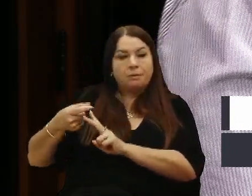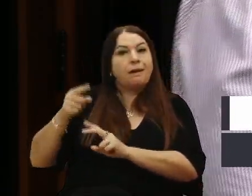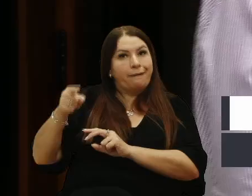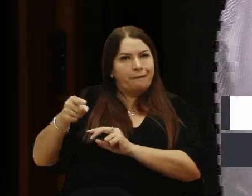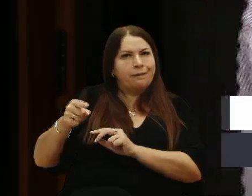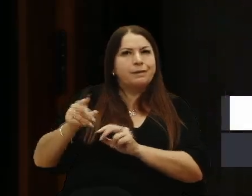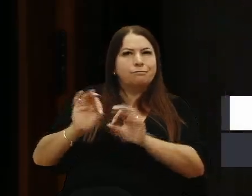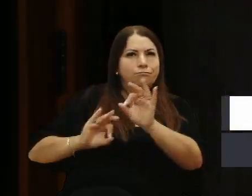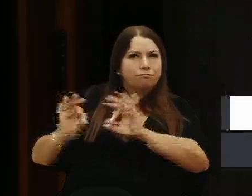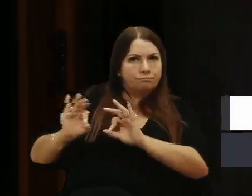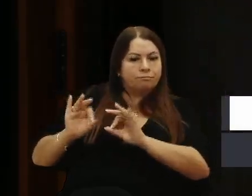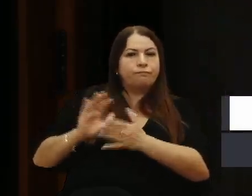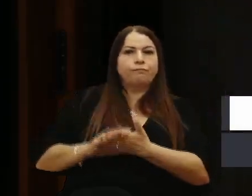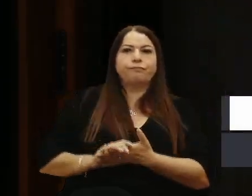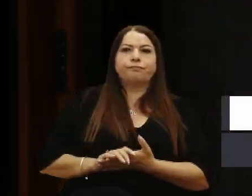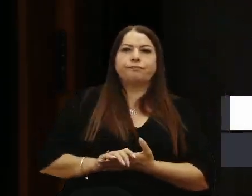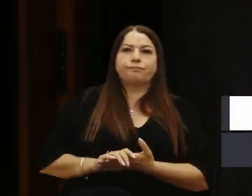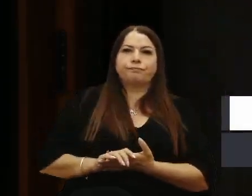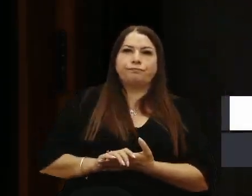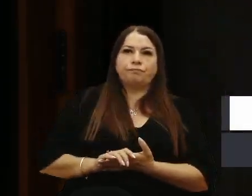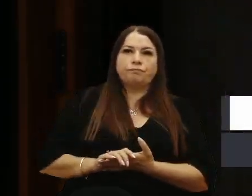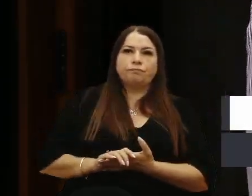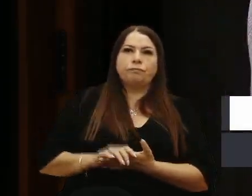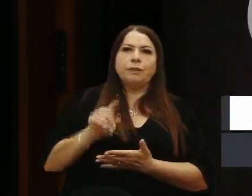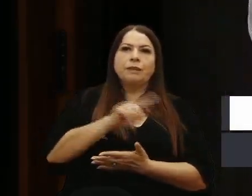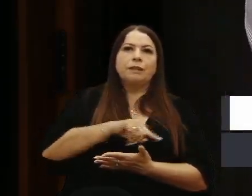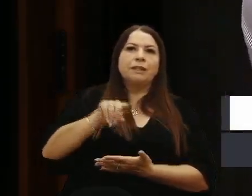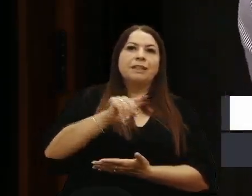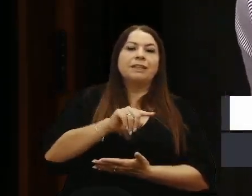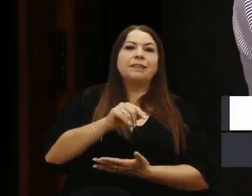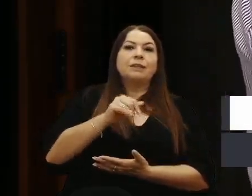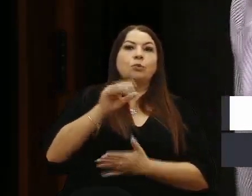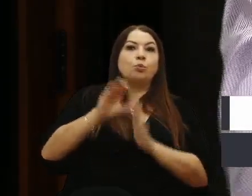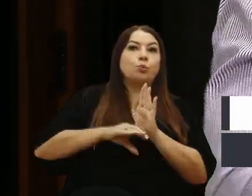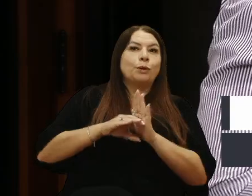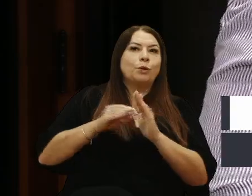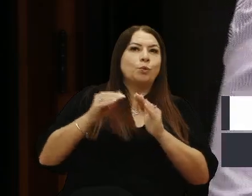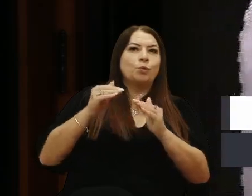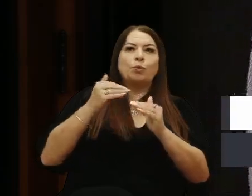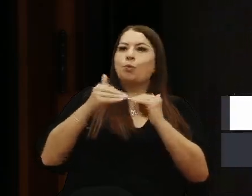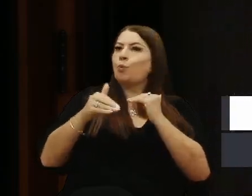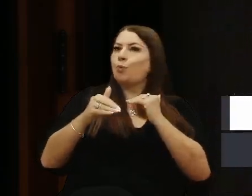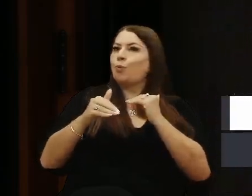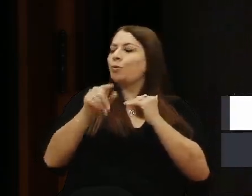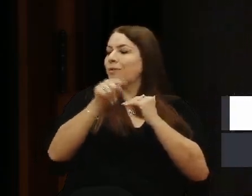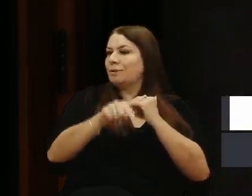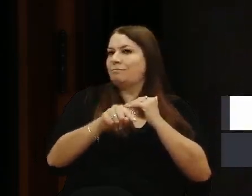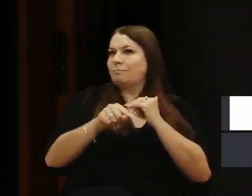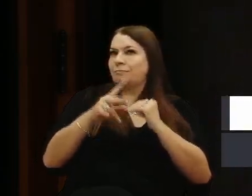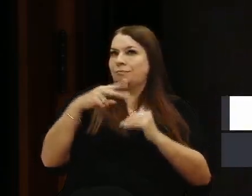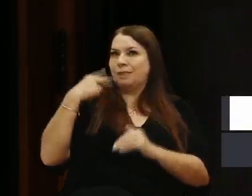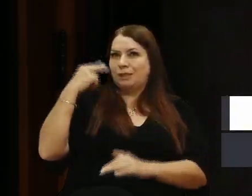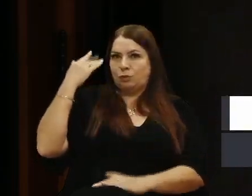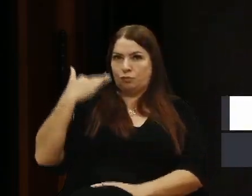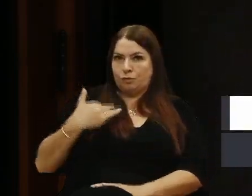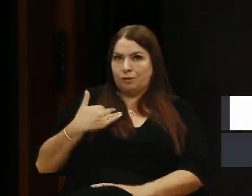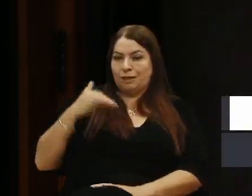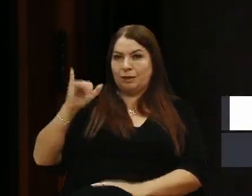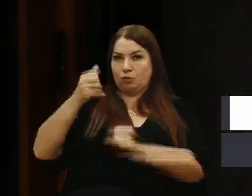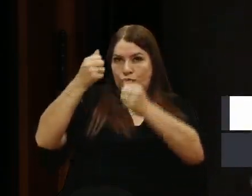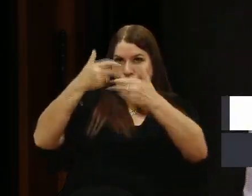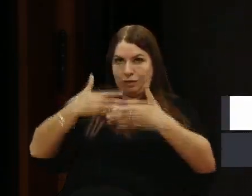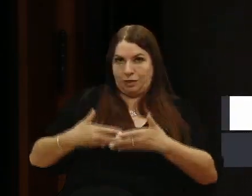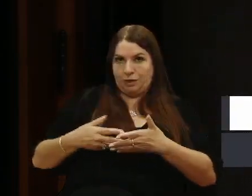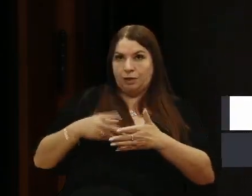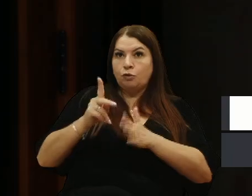as organizações curriculares. A discordância pontual que eu tenho, vereadora Daiane, e na justificativa